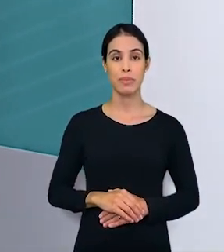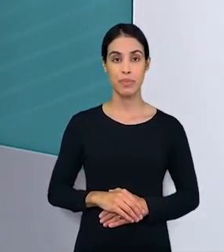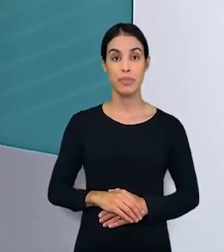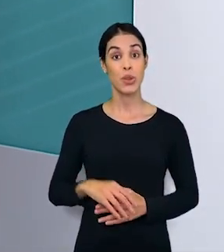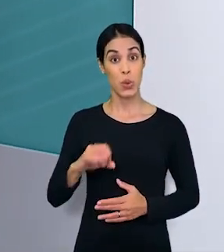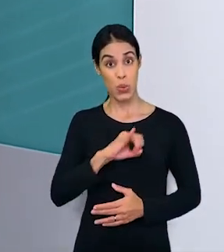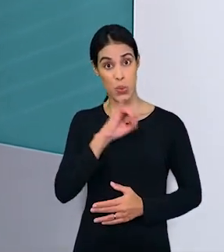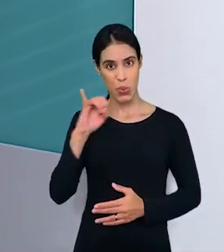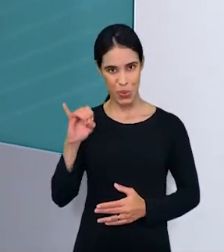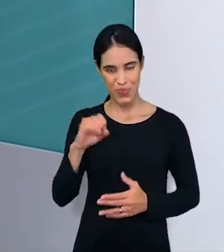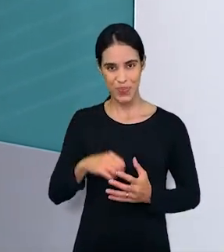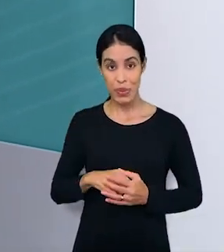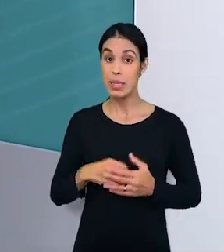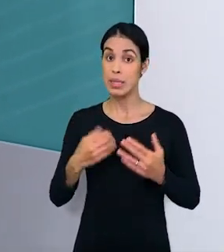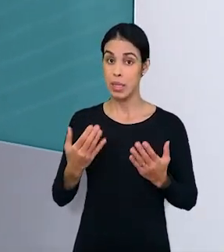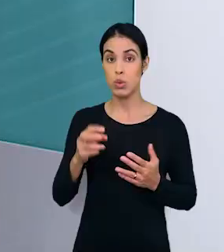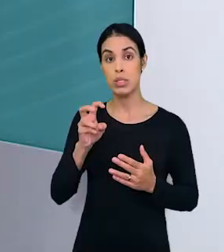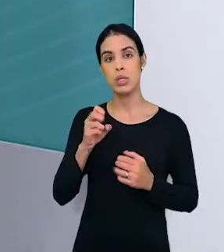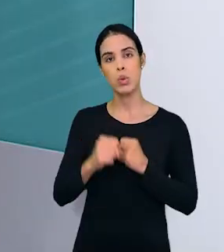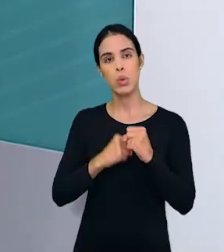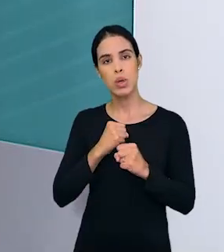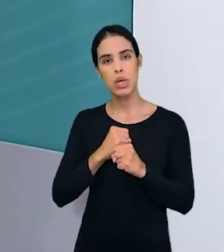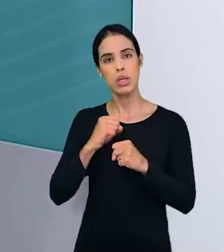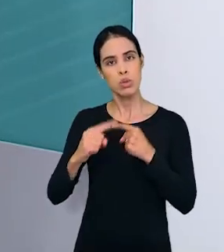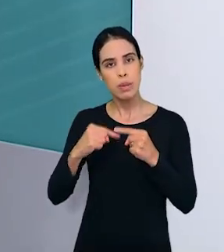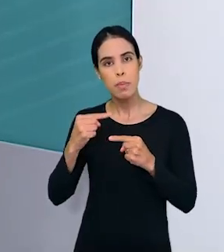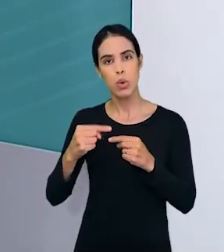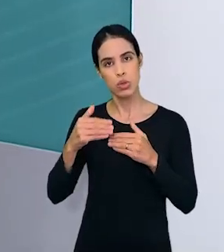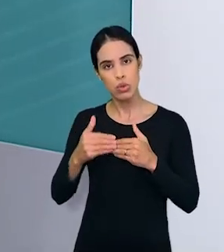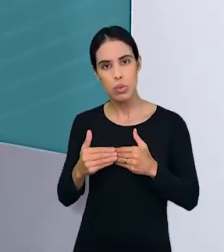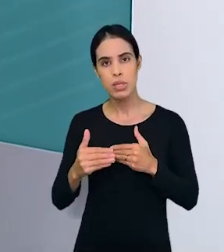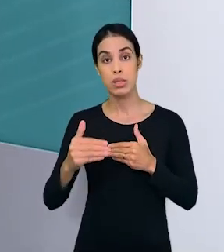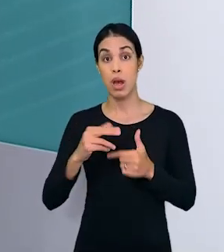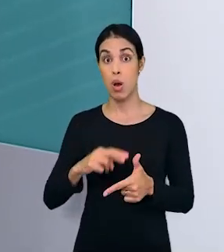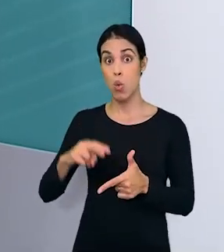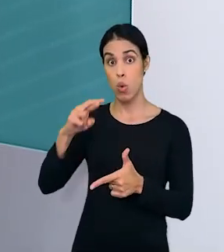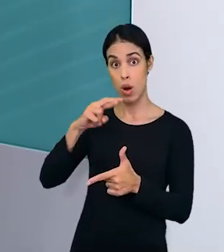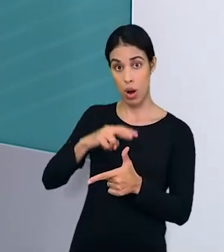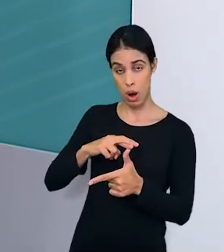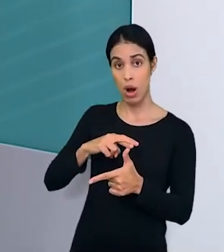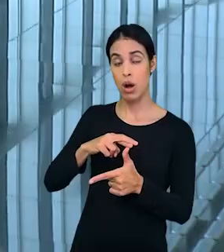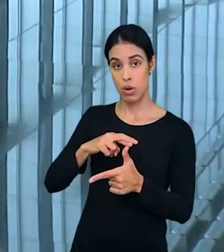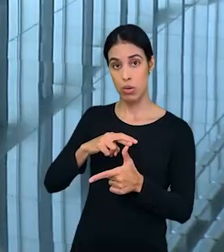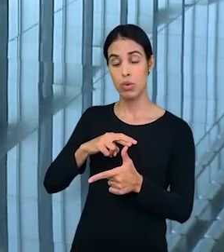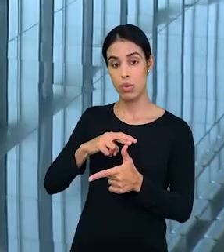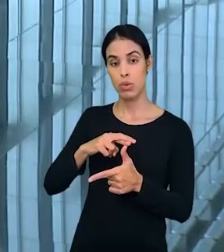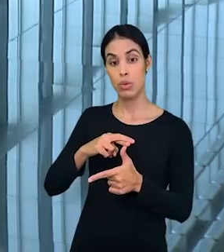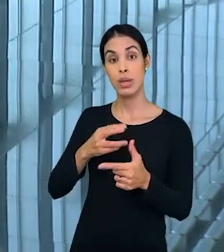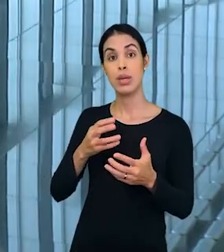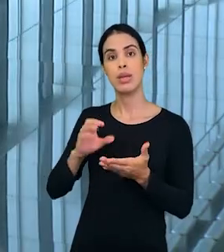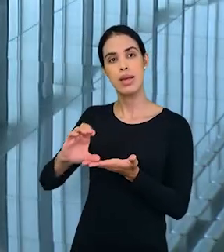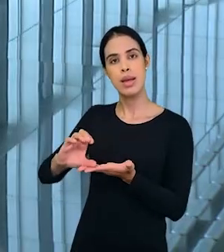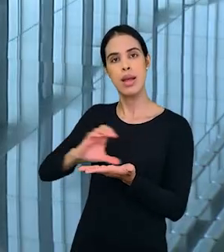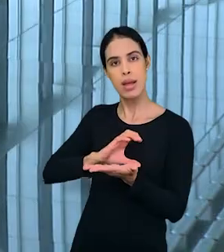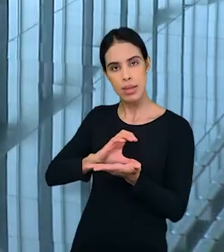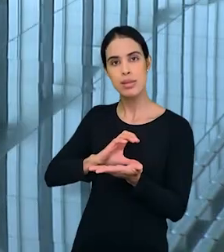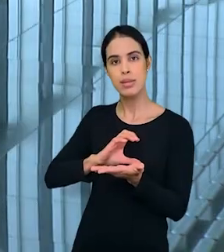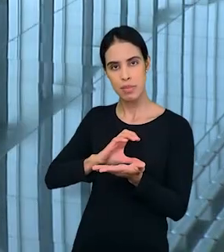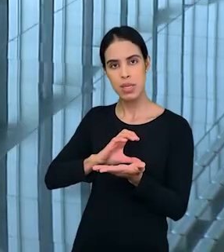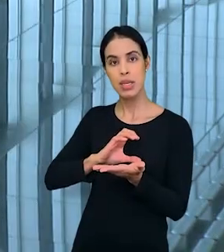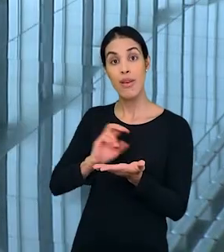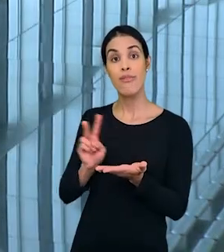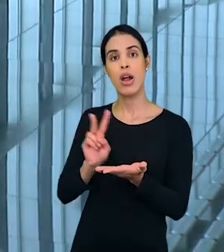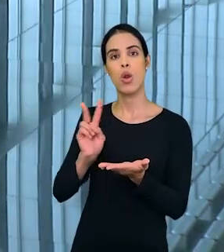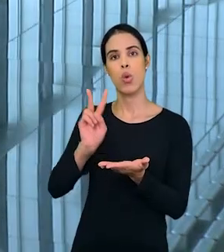Olá, Luane e Anderson. 5 anos depois de ter começado a exercer um cargo comissionado, em que recebia